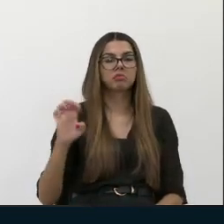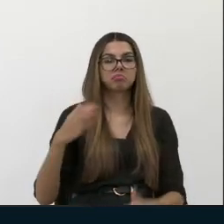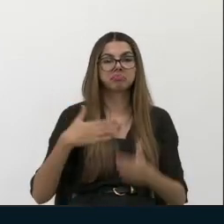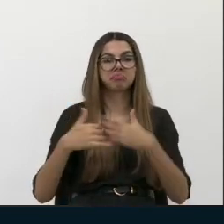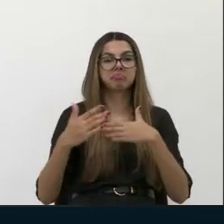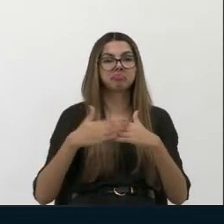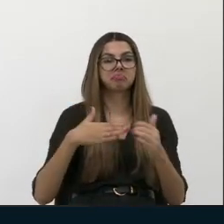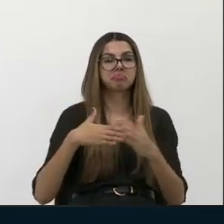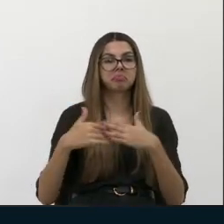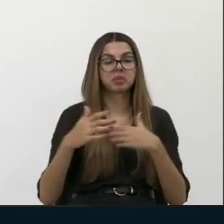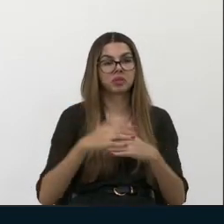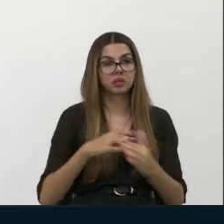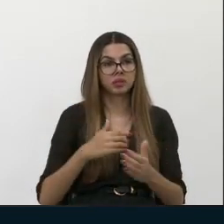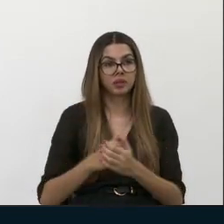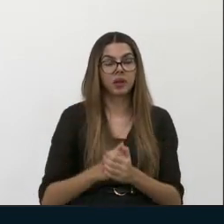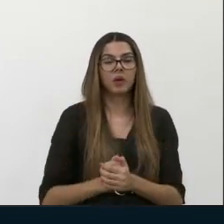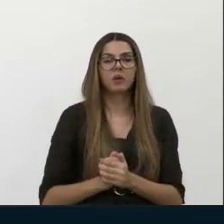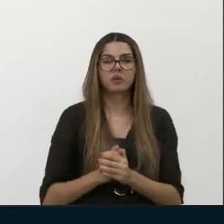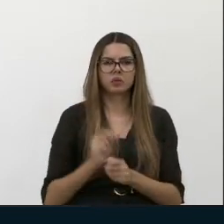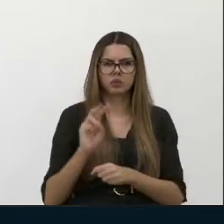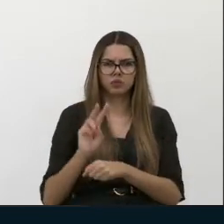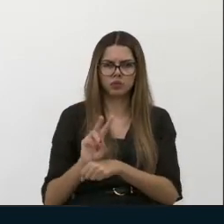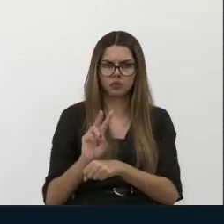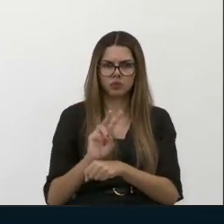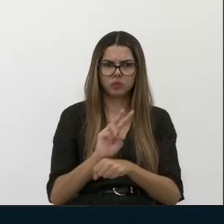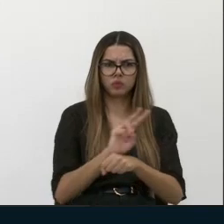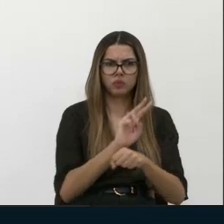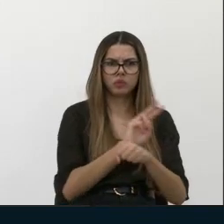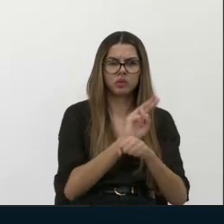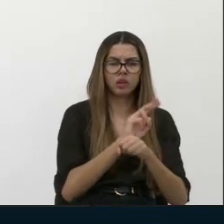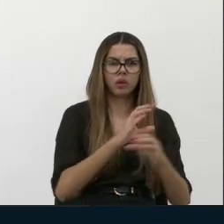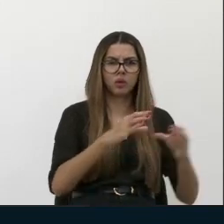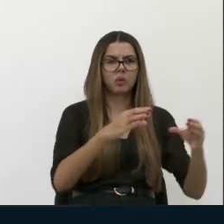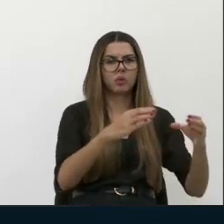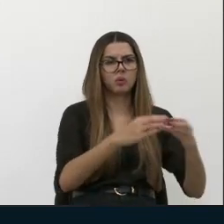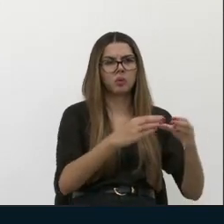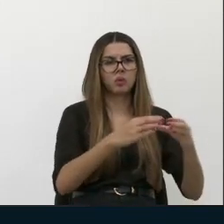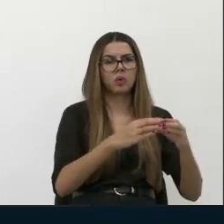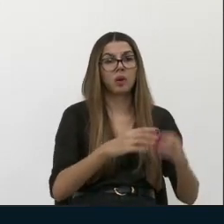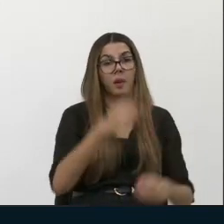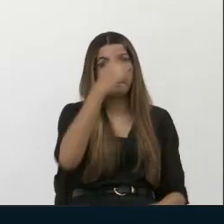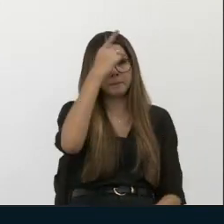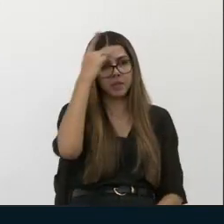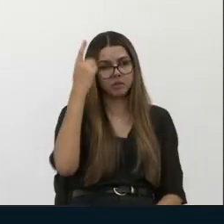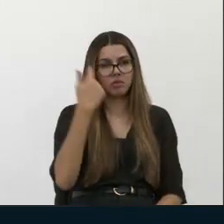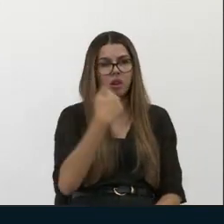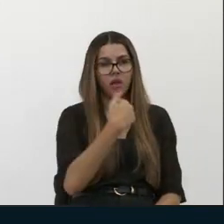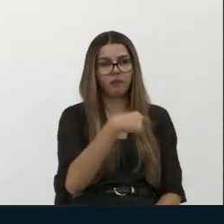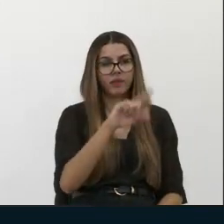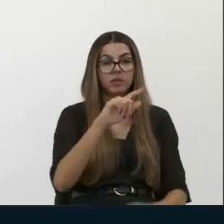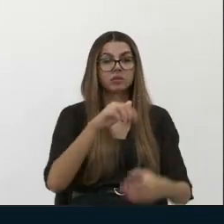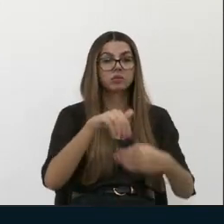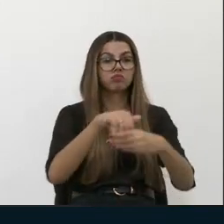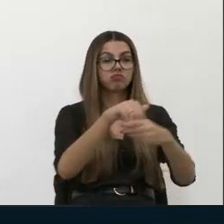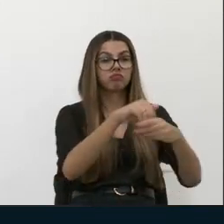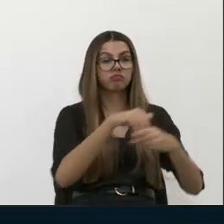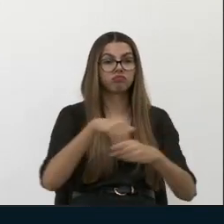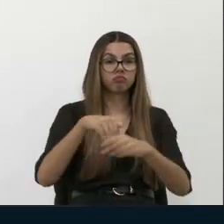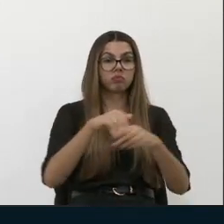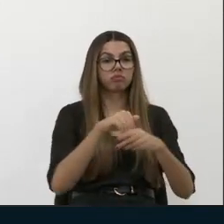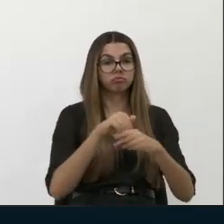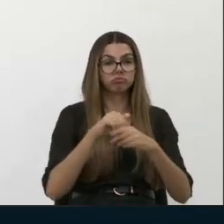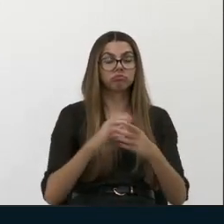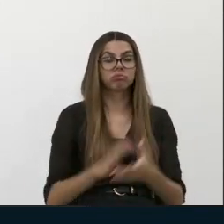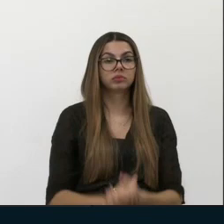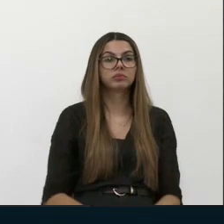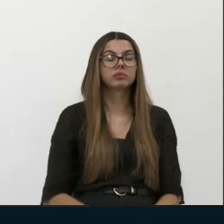importa. É atender aquela região que o pessoal só vai lá na época da eleição. É incrível.